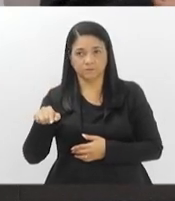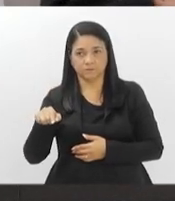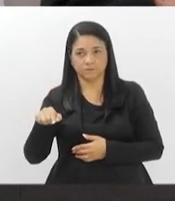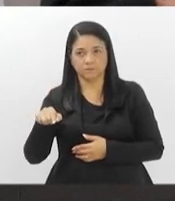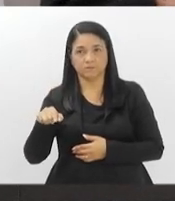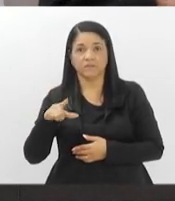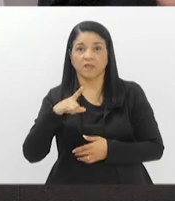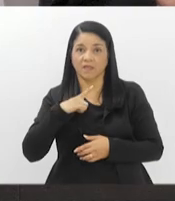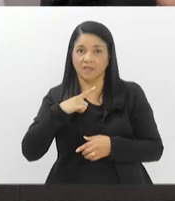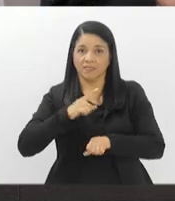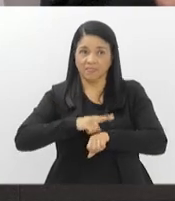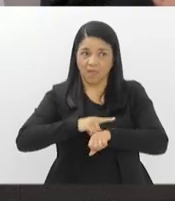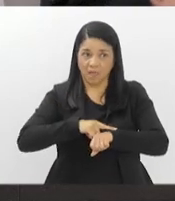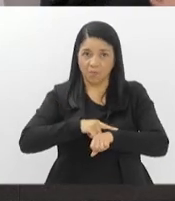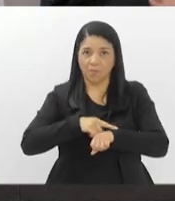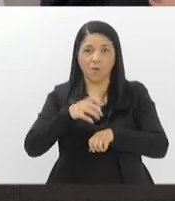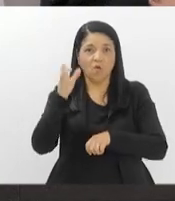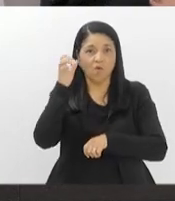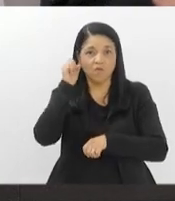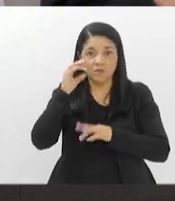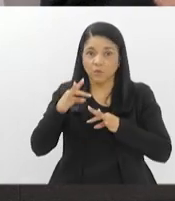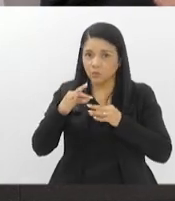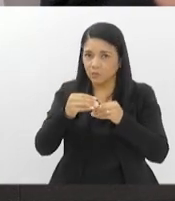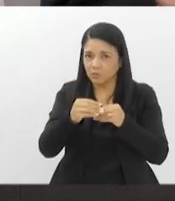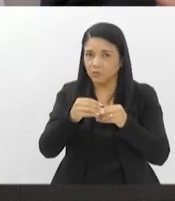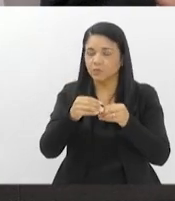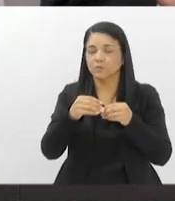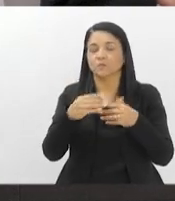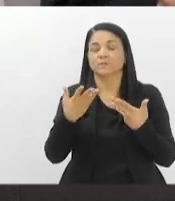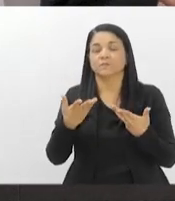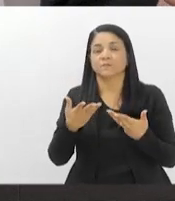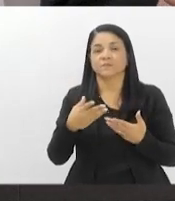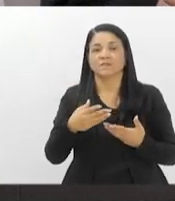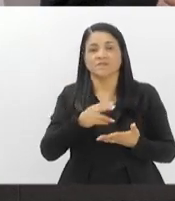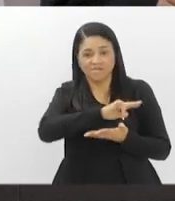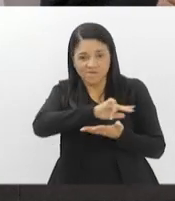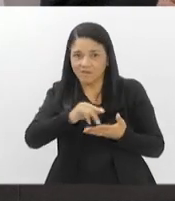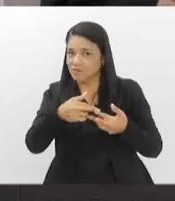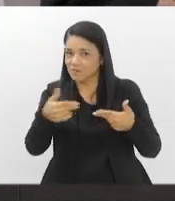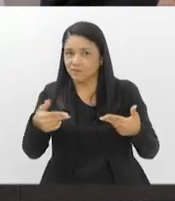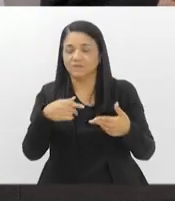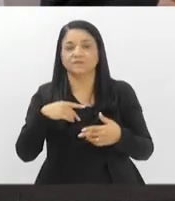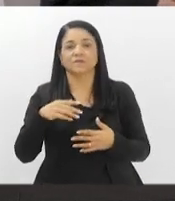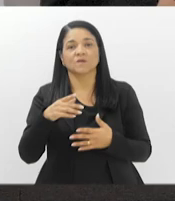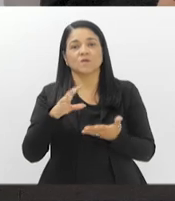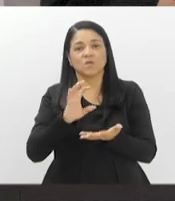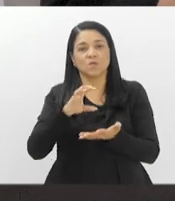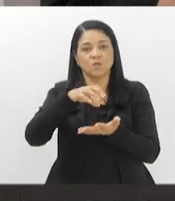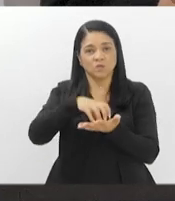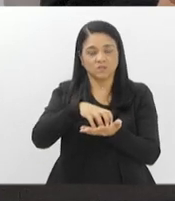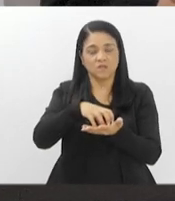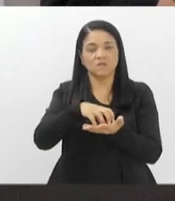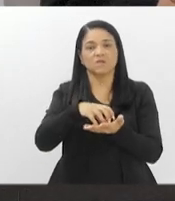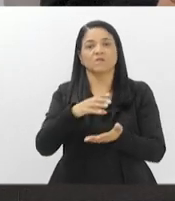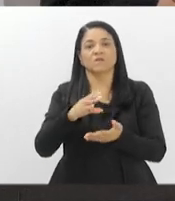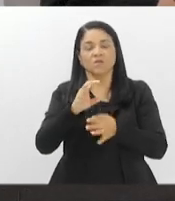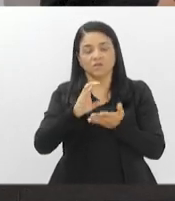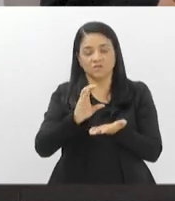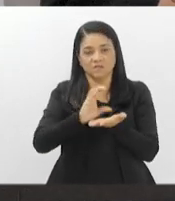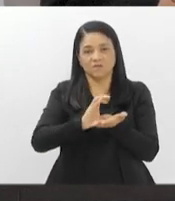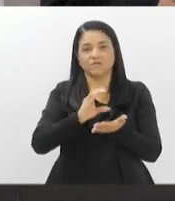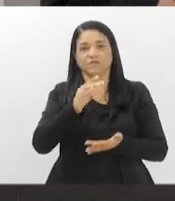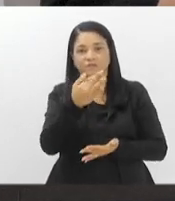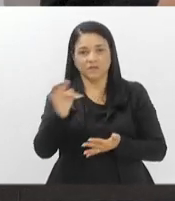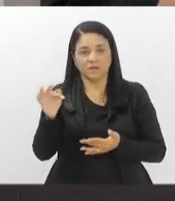gente vai ter tempo para ouvir todo mundo então por isso que tem que entender aqui é muita coisa né Conselho Federal de Medicina Conselho Federal de Psicologia